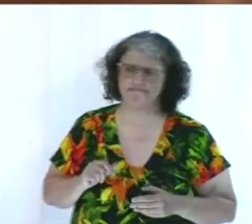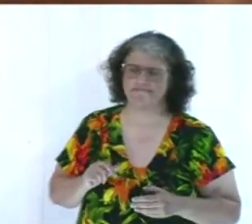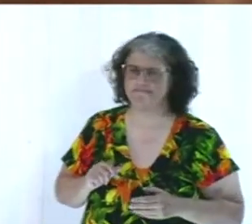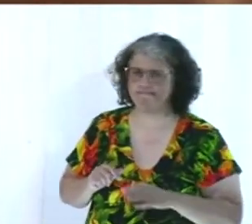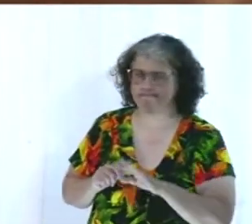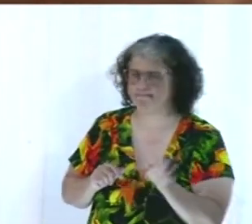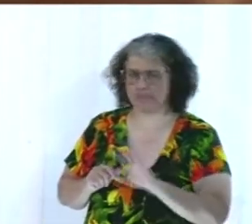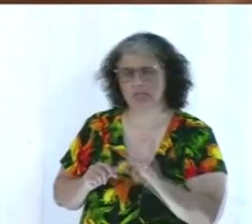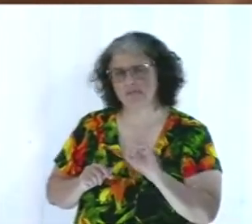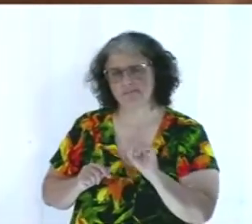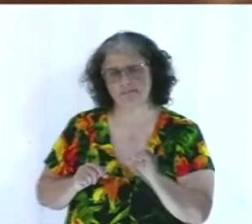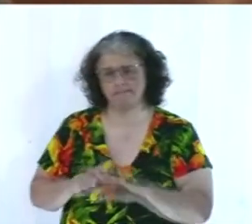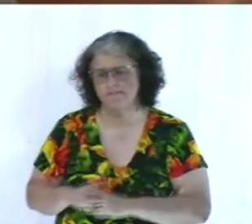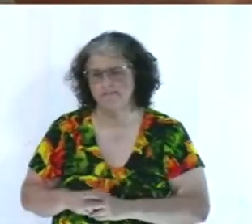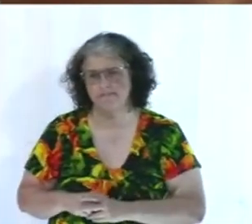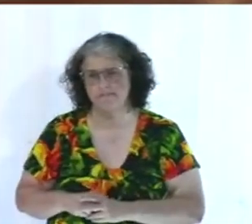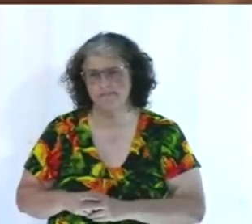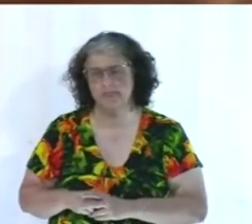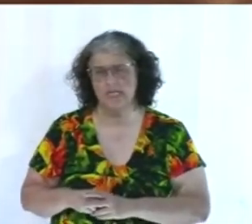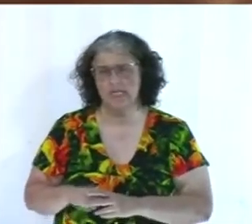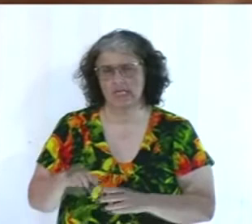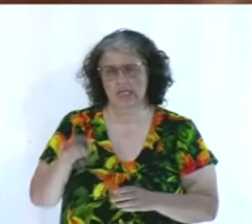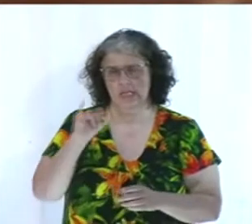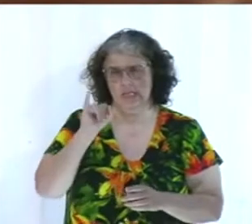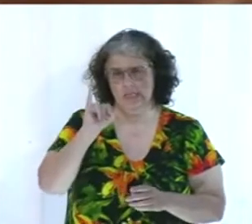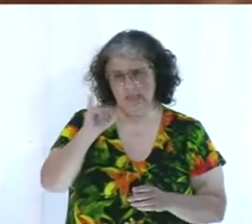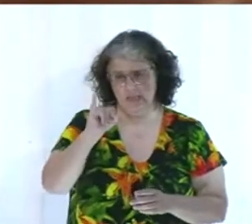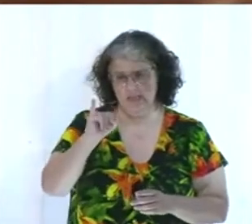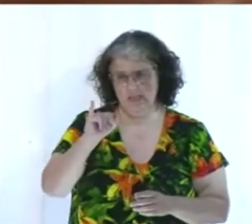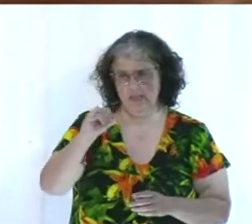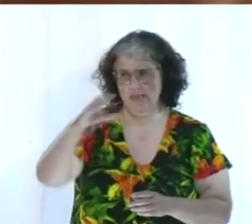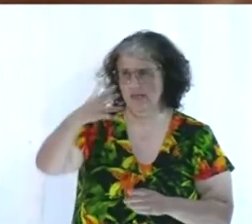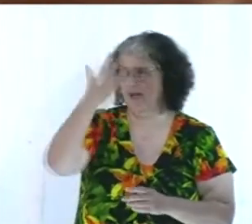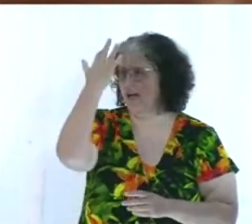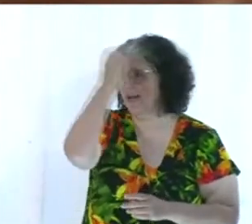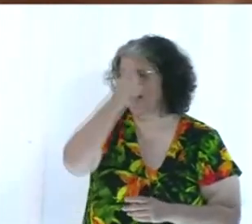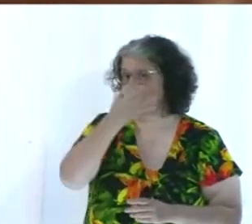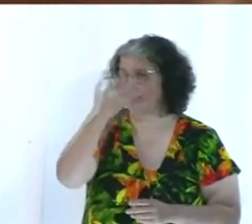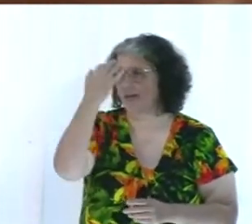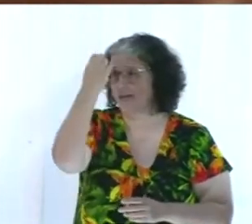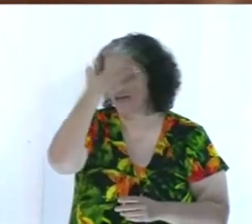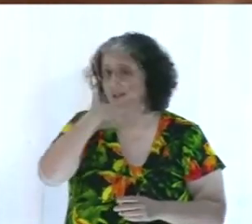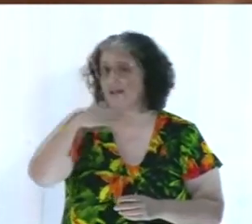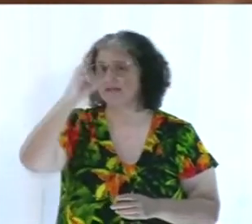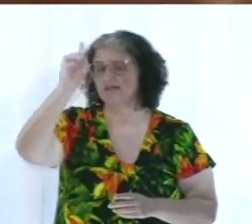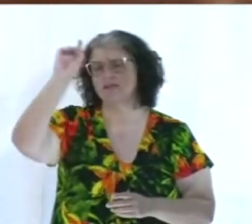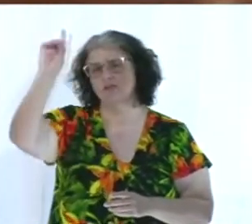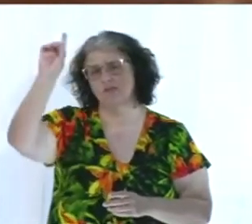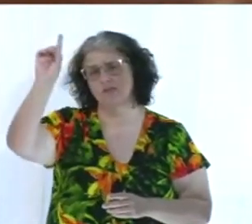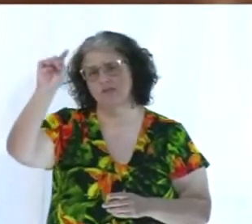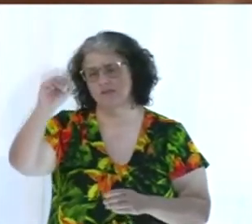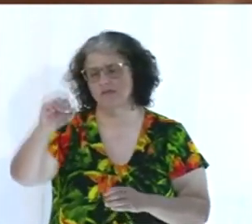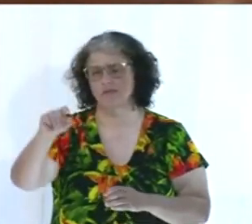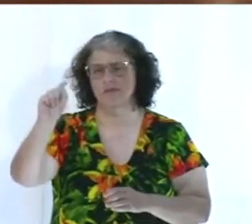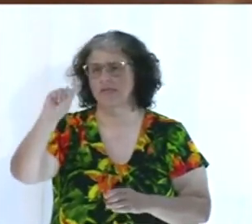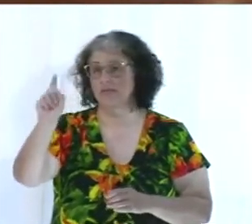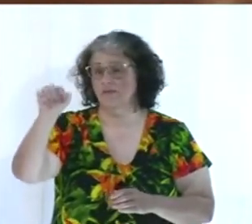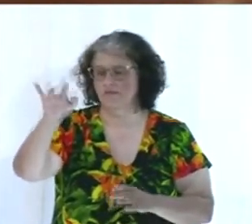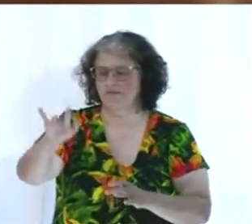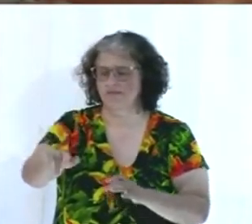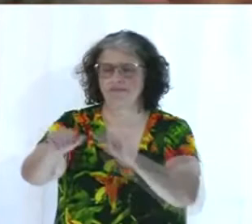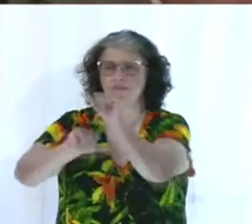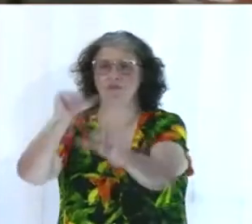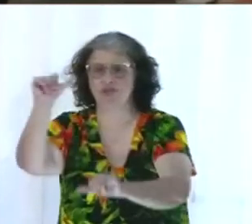será condenado, você já está condenado, debaixo da ira de Deus. Mas aprove ao Senhor, na pessoa do seu Filho Jesus,